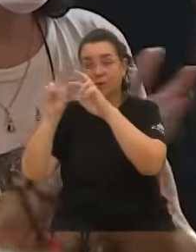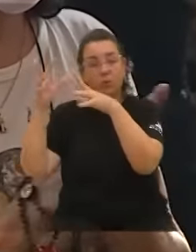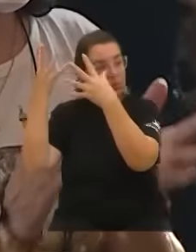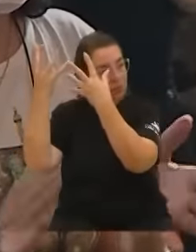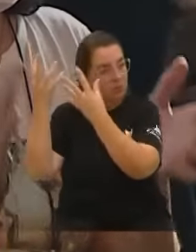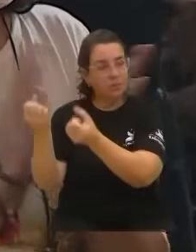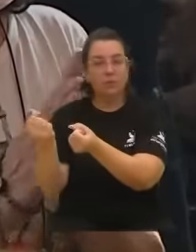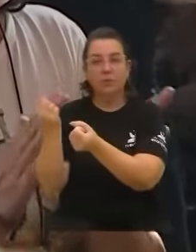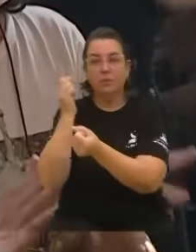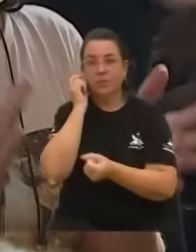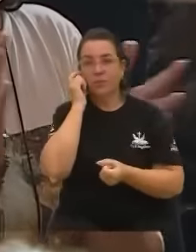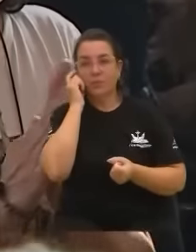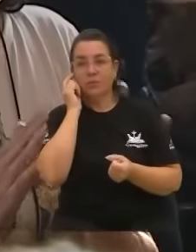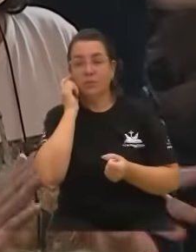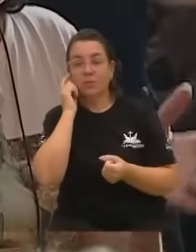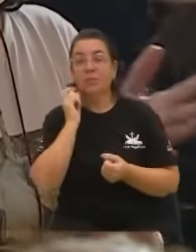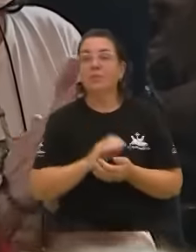atendei nosso